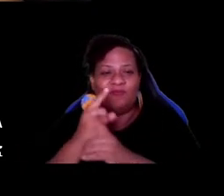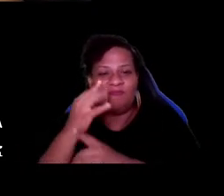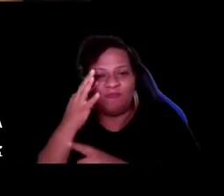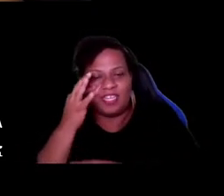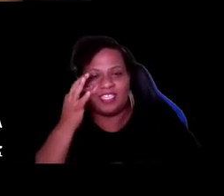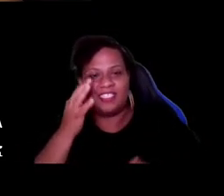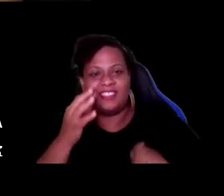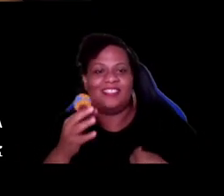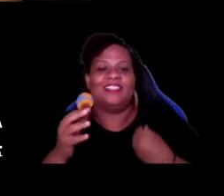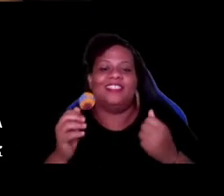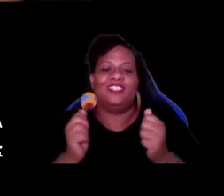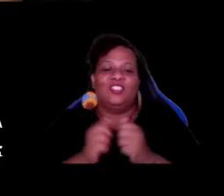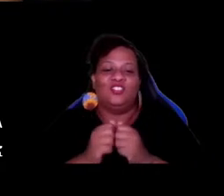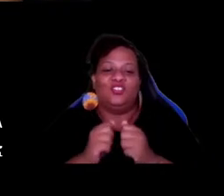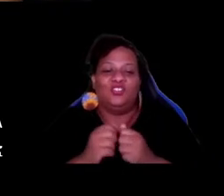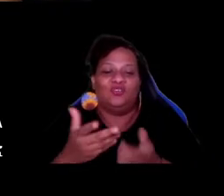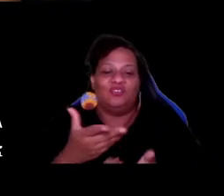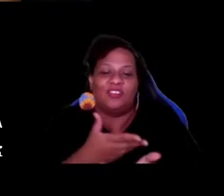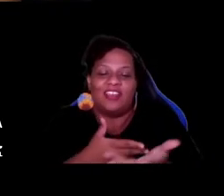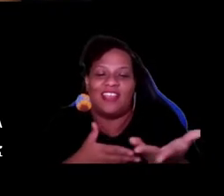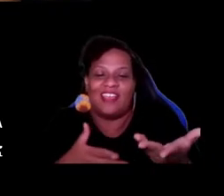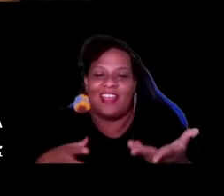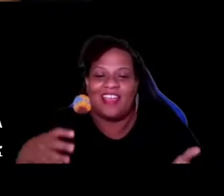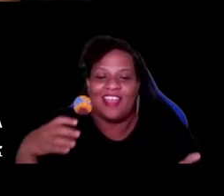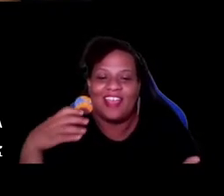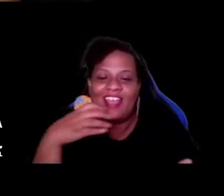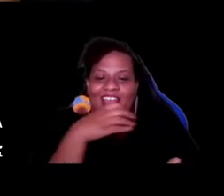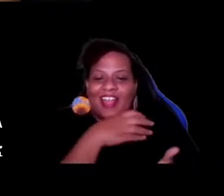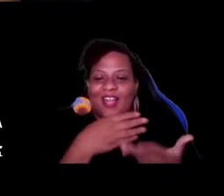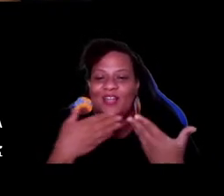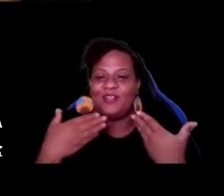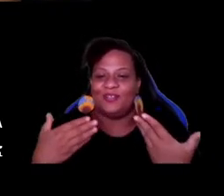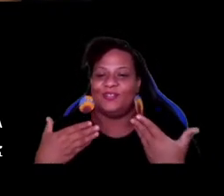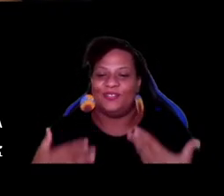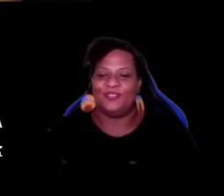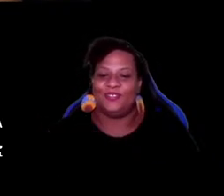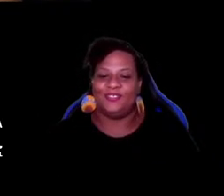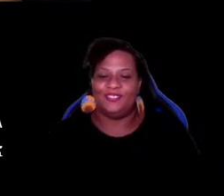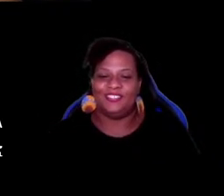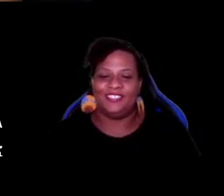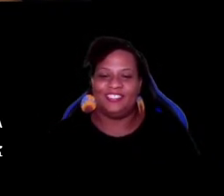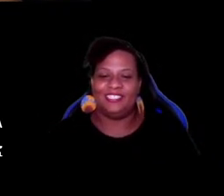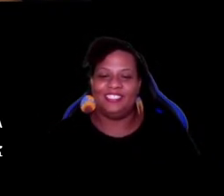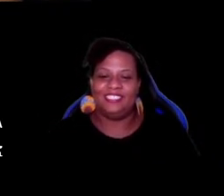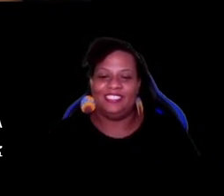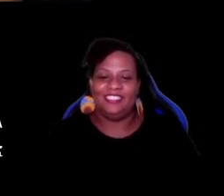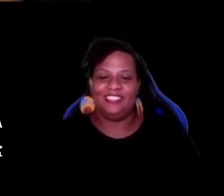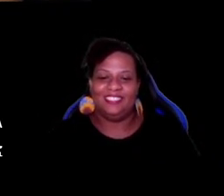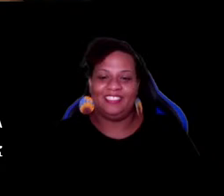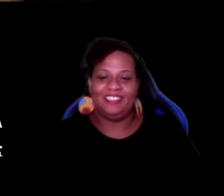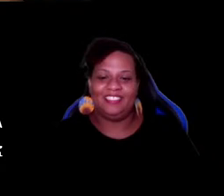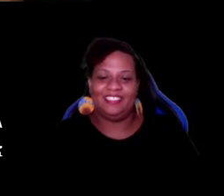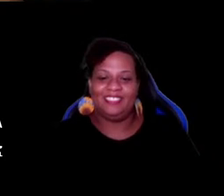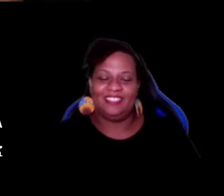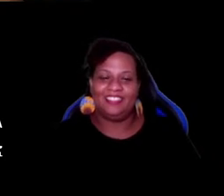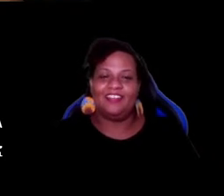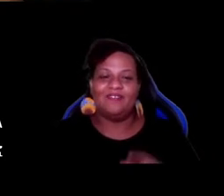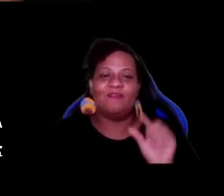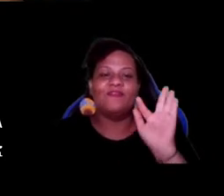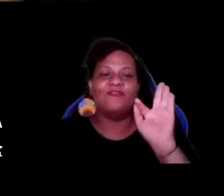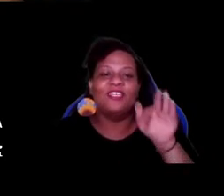presencialmente, sentindo o calor dos corpos, tá bom? Deixar para nós as suas palavras assim